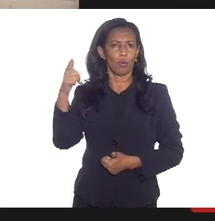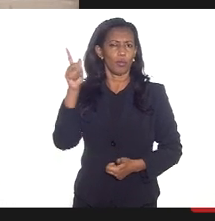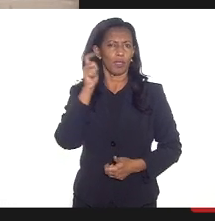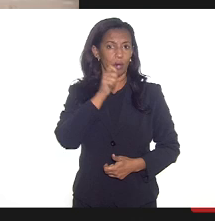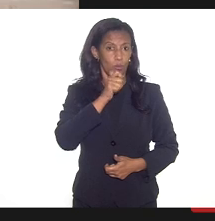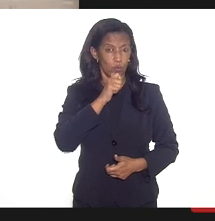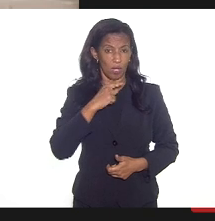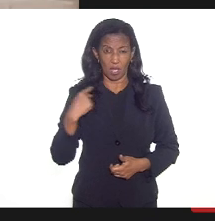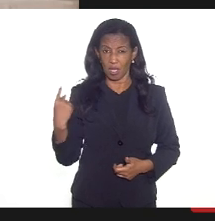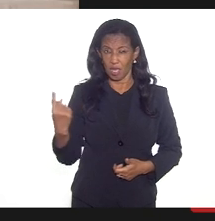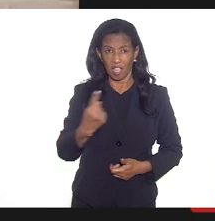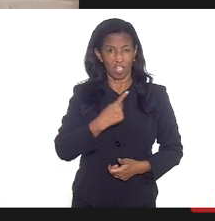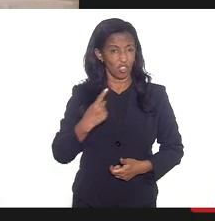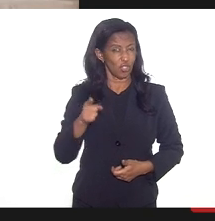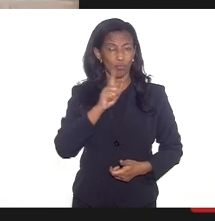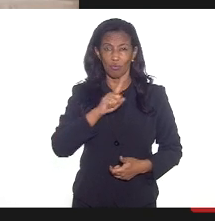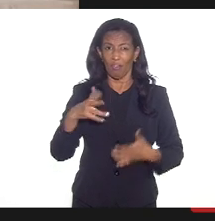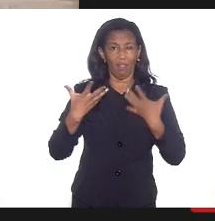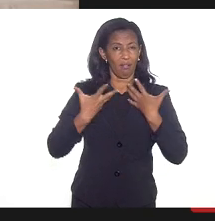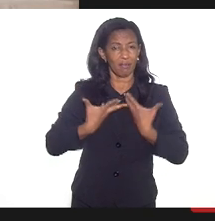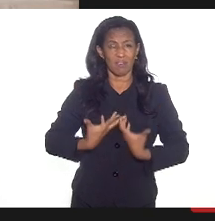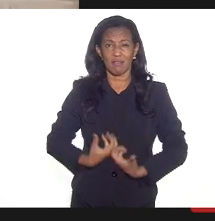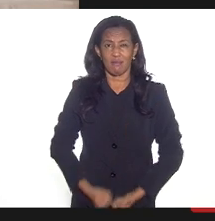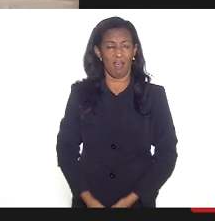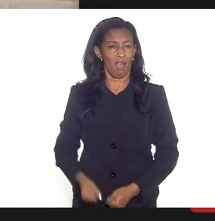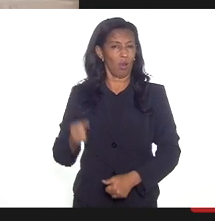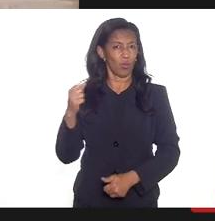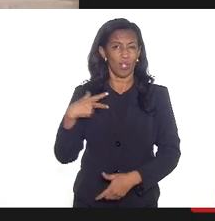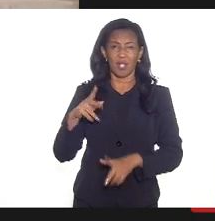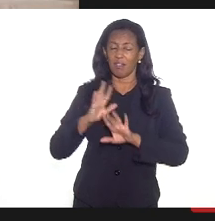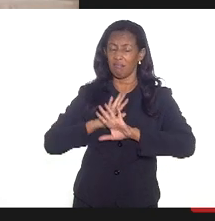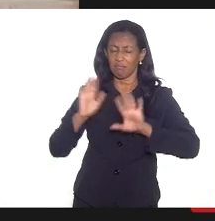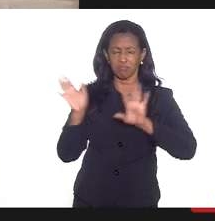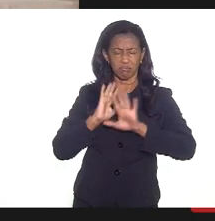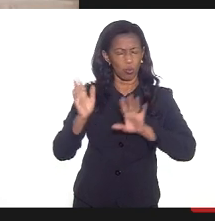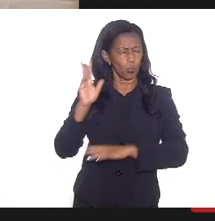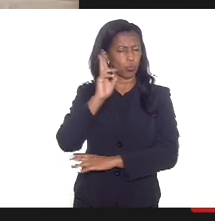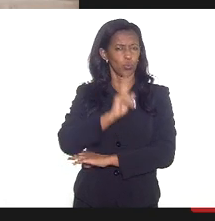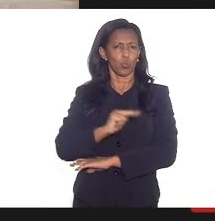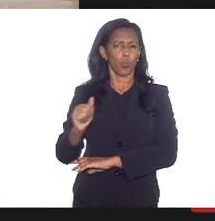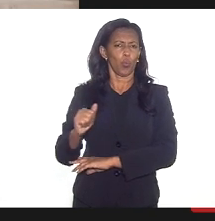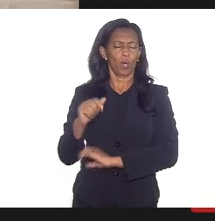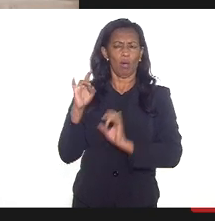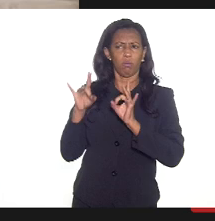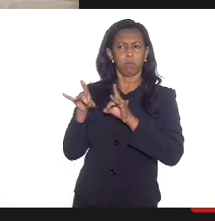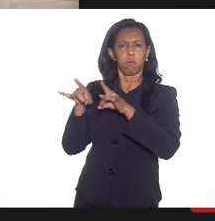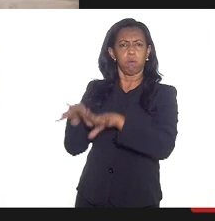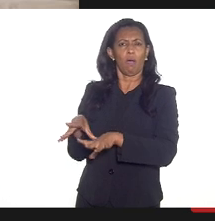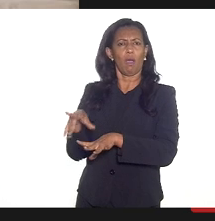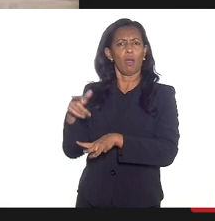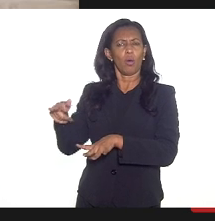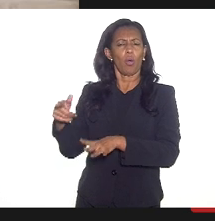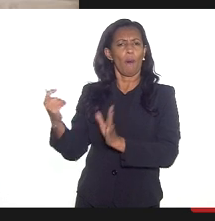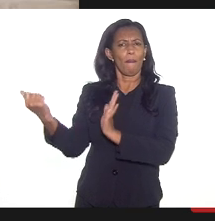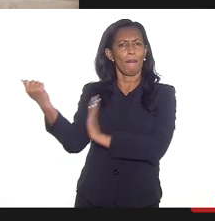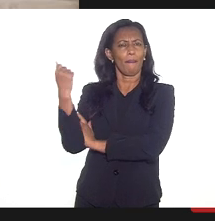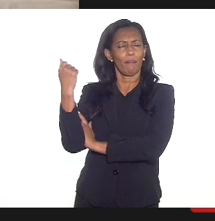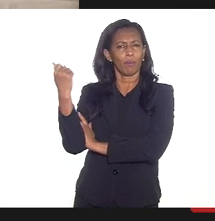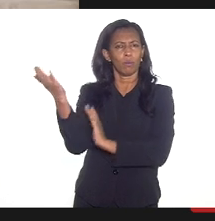que a gente não vai cansar, não vamos nos cansar e não vamos deixar os nossos